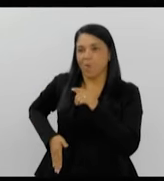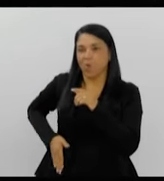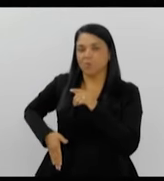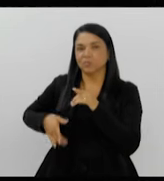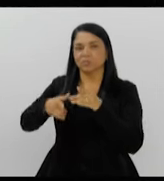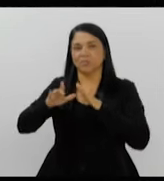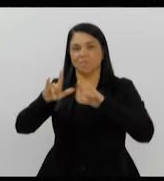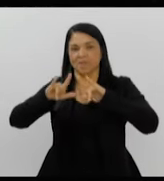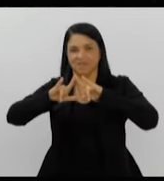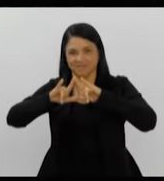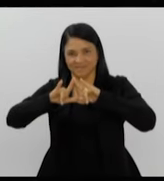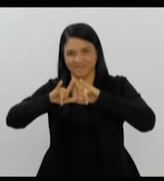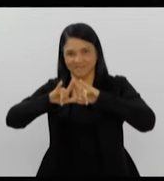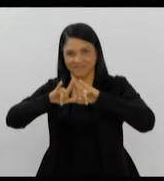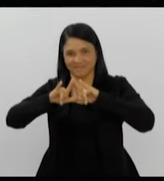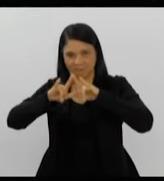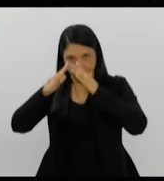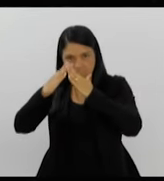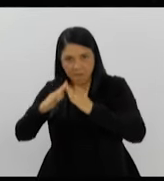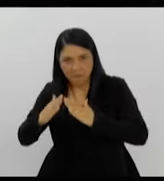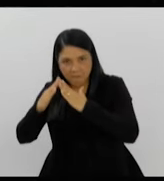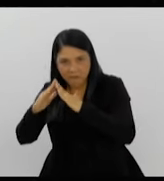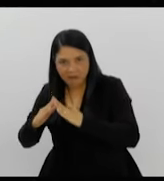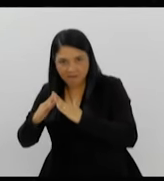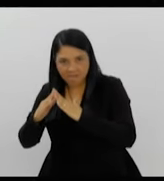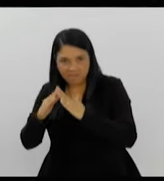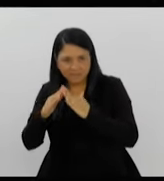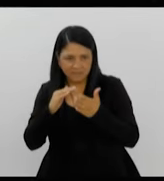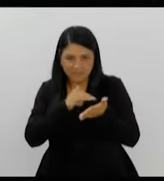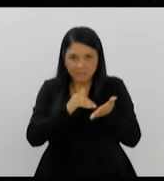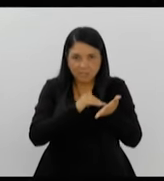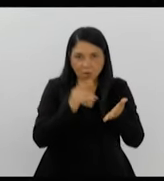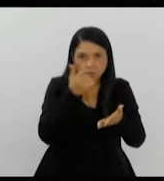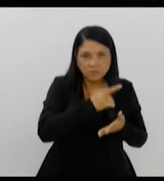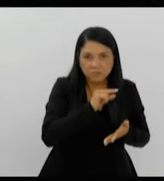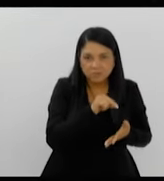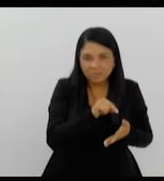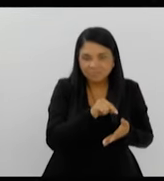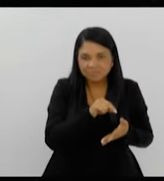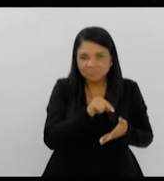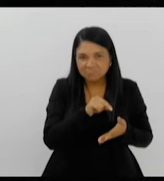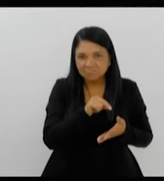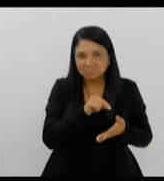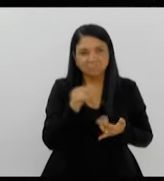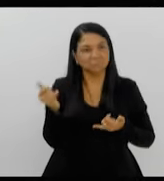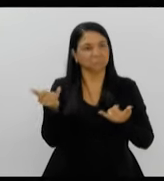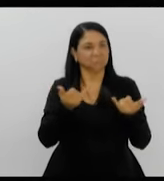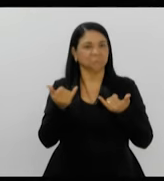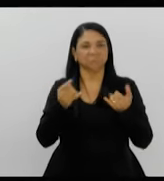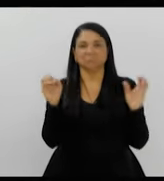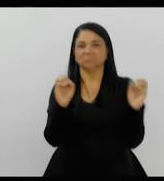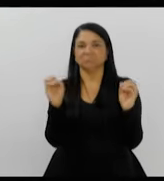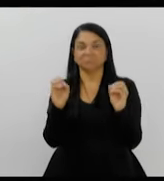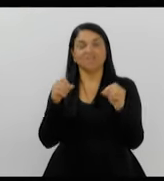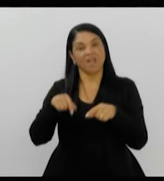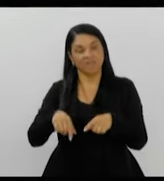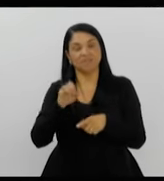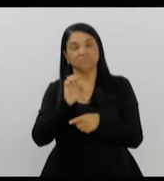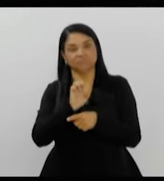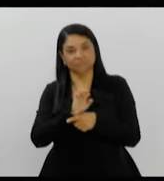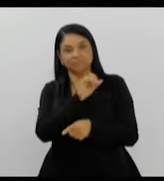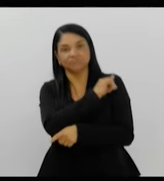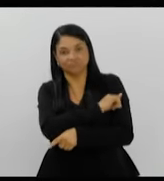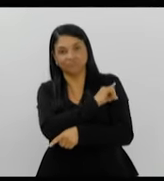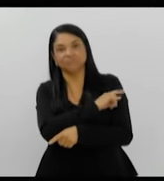milícias não tem notícia em nenhum outro município Metropolitano mas aqui na cidade do Rio de Janeiro